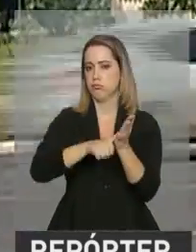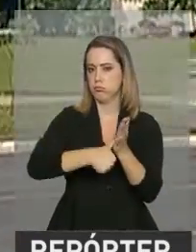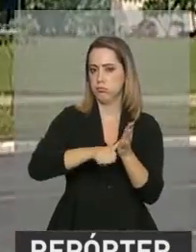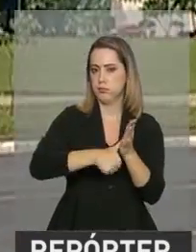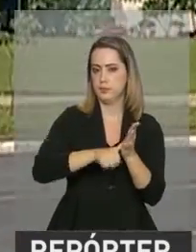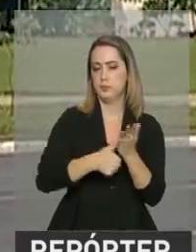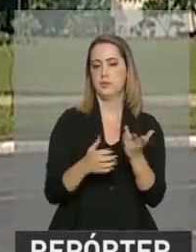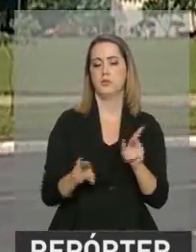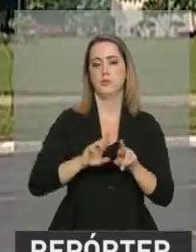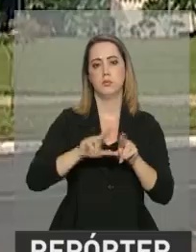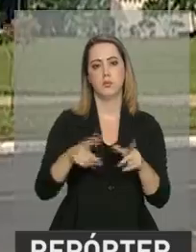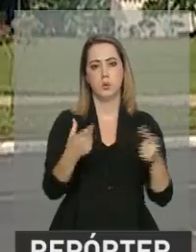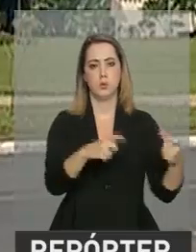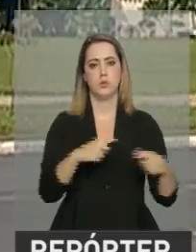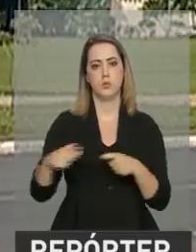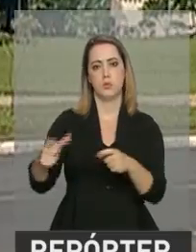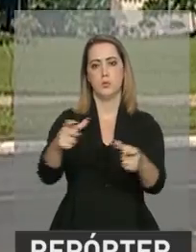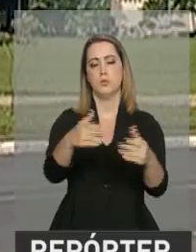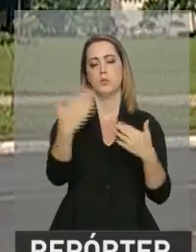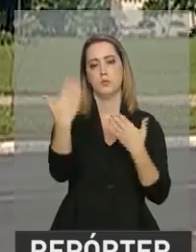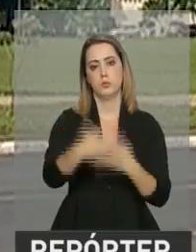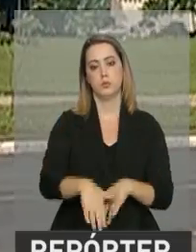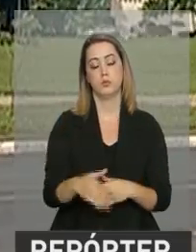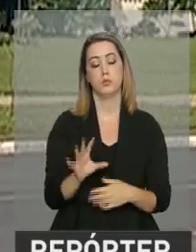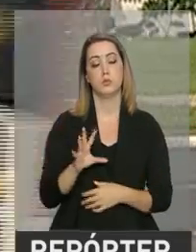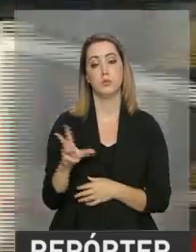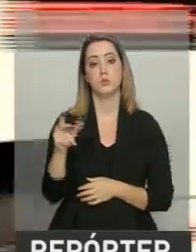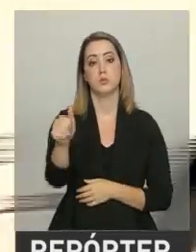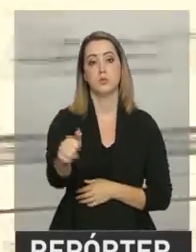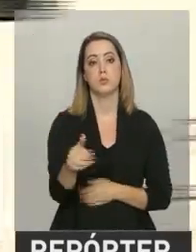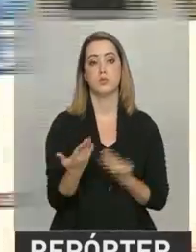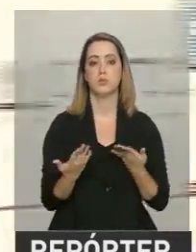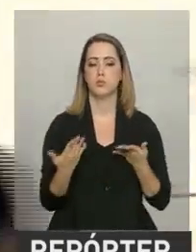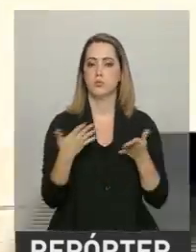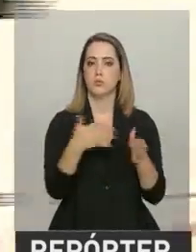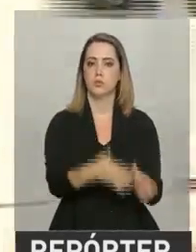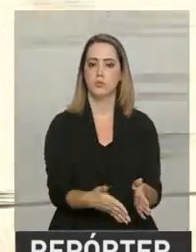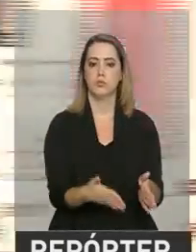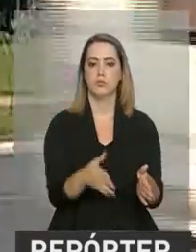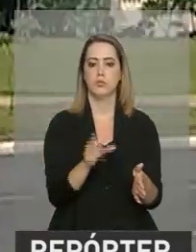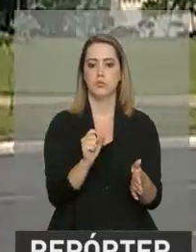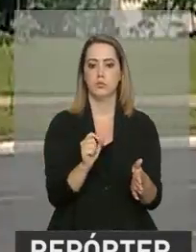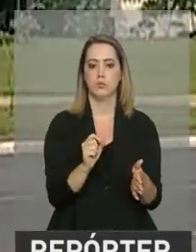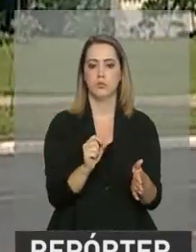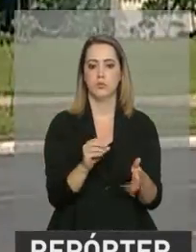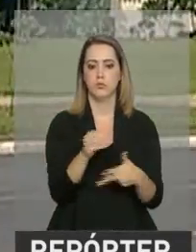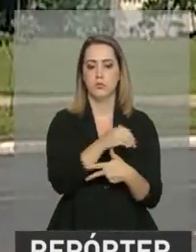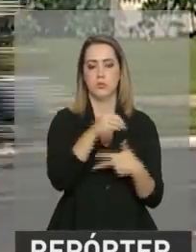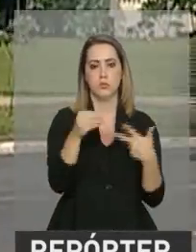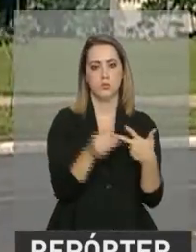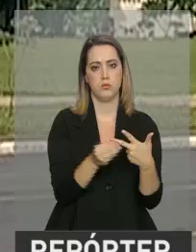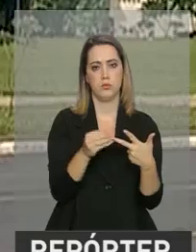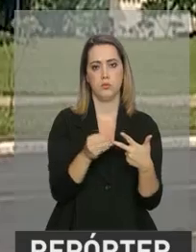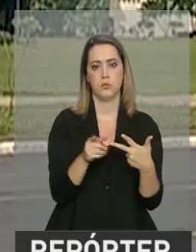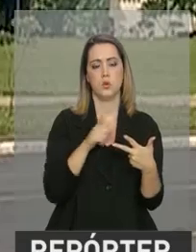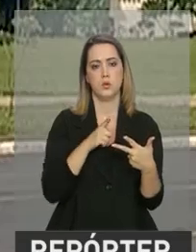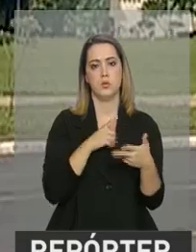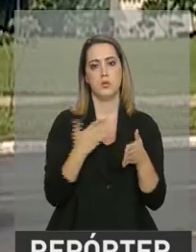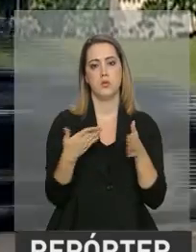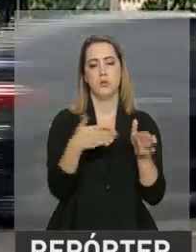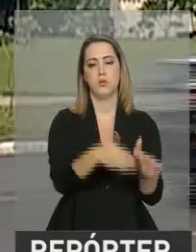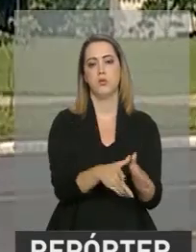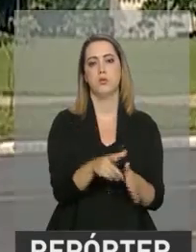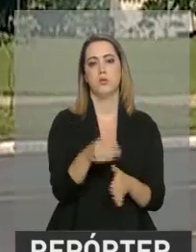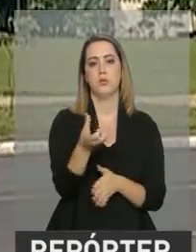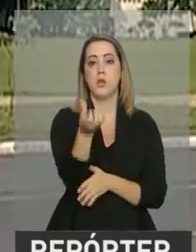dados biométricos nos locais de prova. No total, a participação, o Enem contou com a participação de